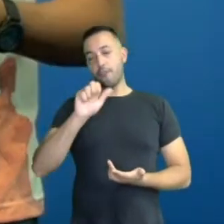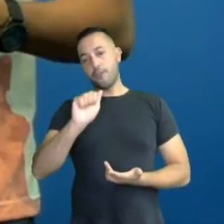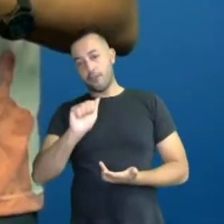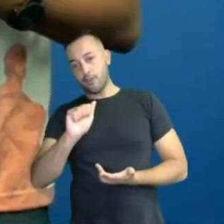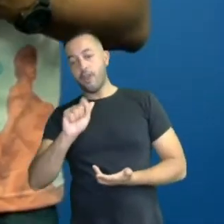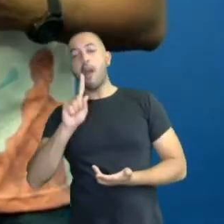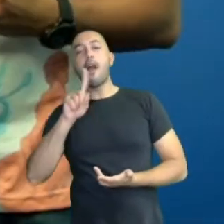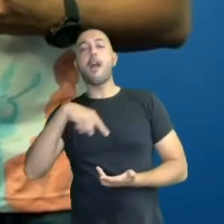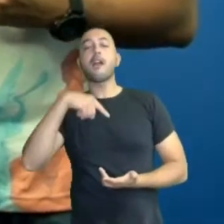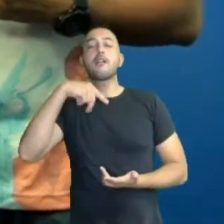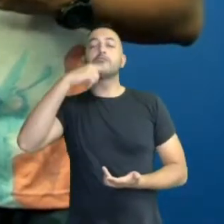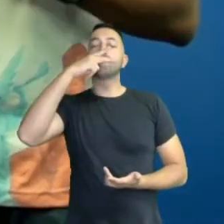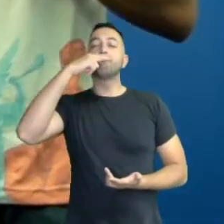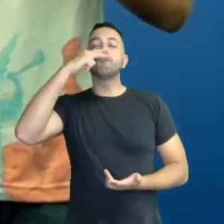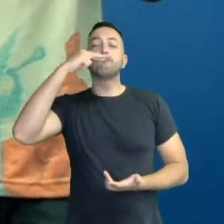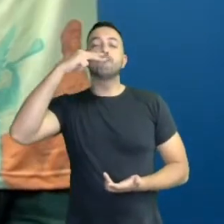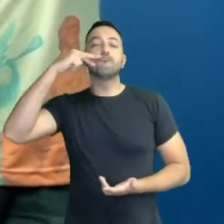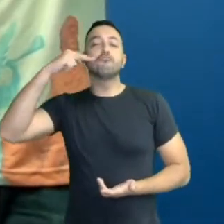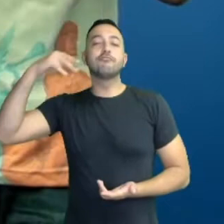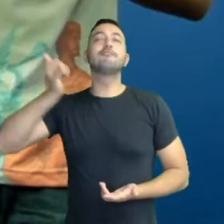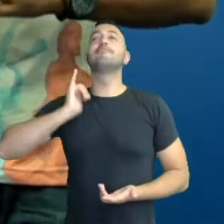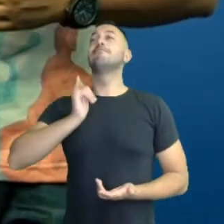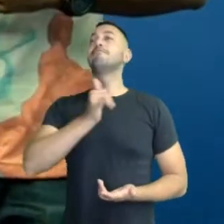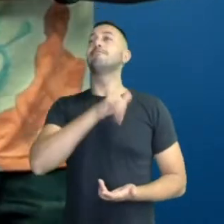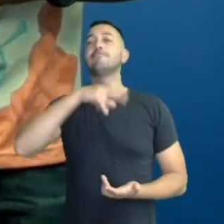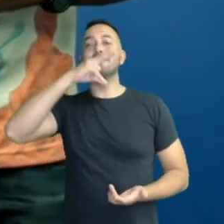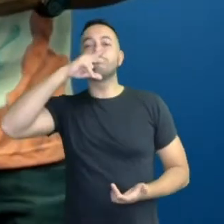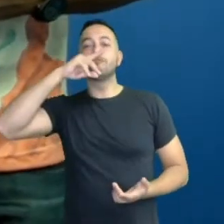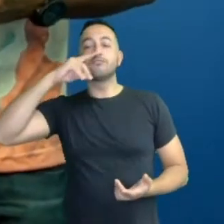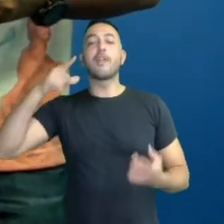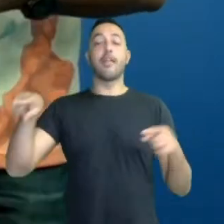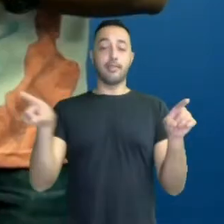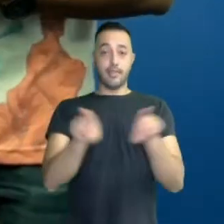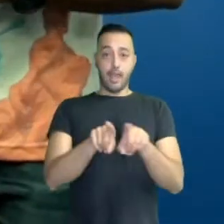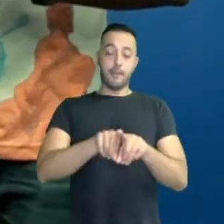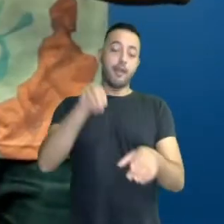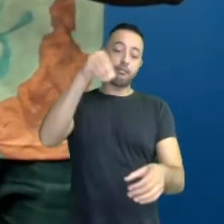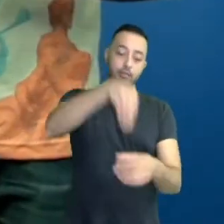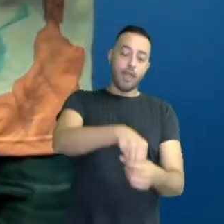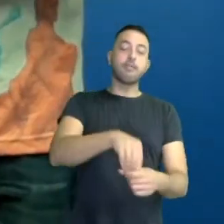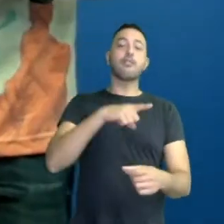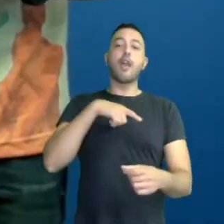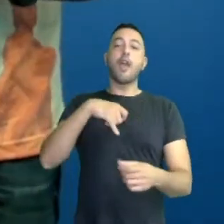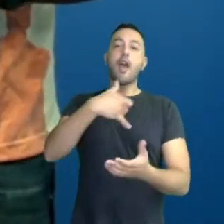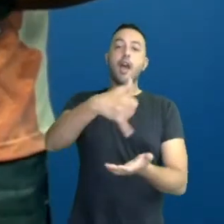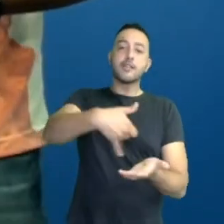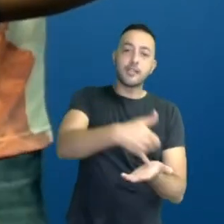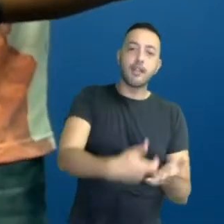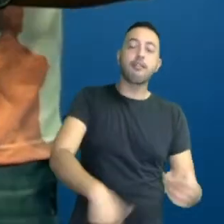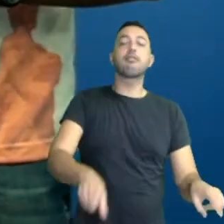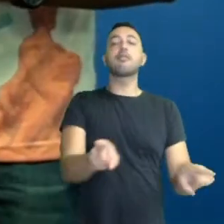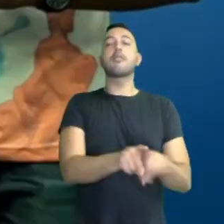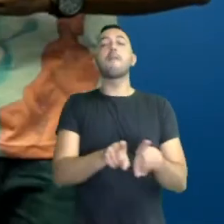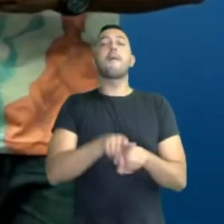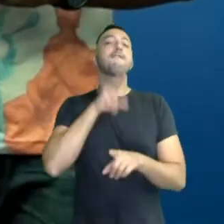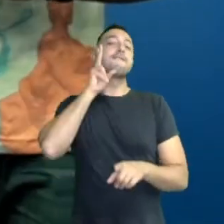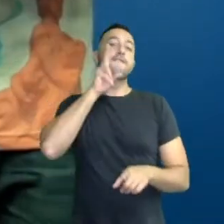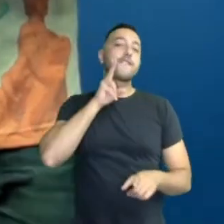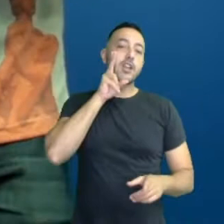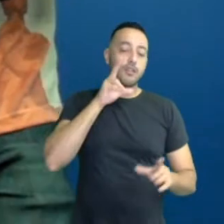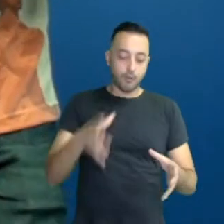as fragrâncias eram vendidos, os perfumes gregos, os azeites e também os vinhos. Então eram chamados